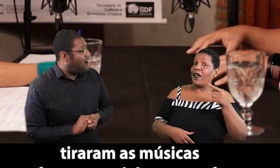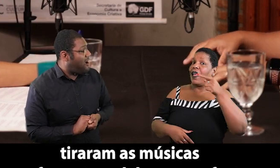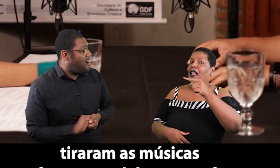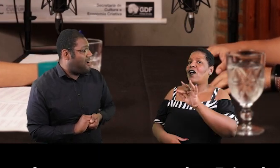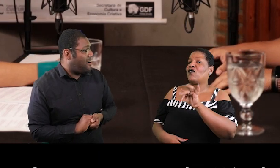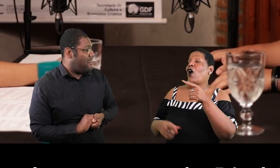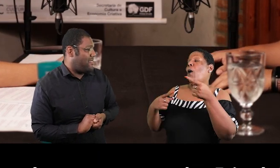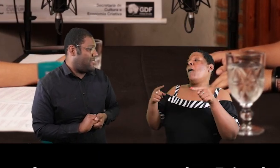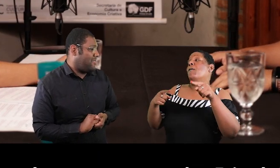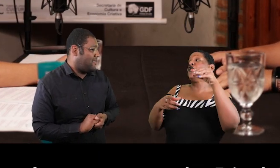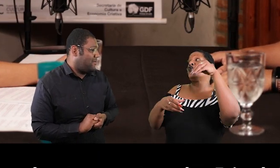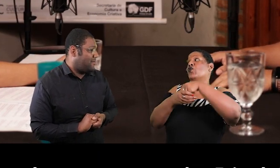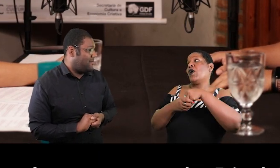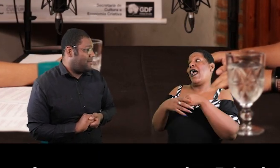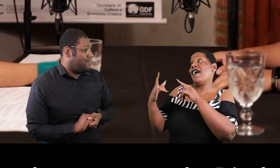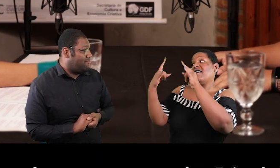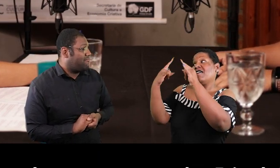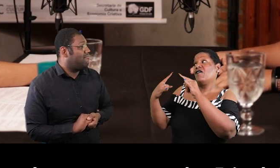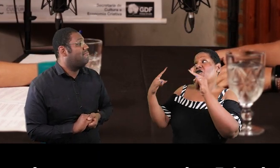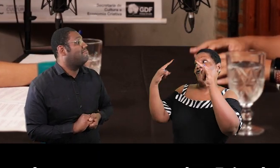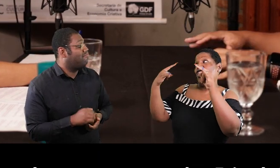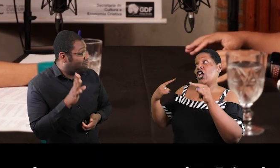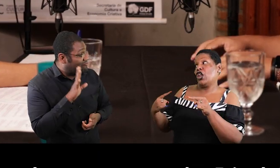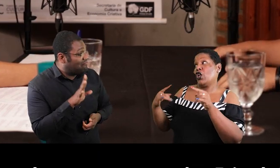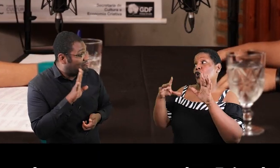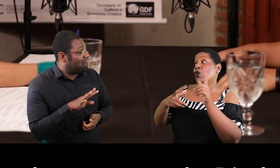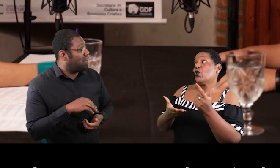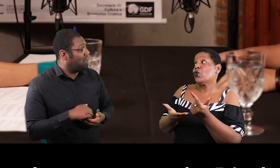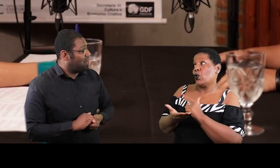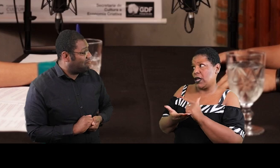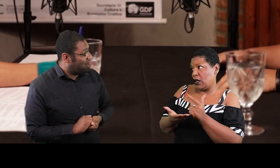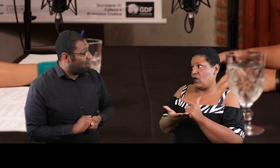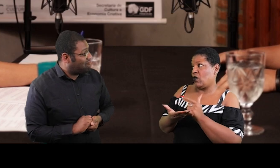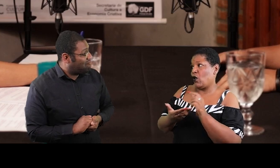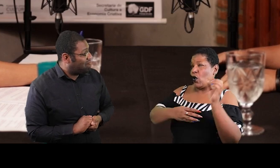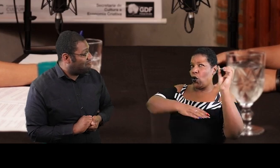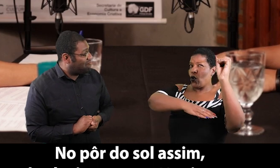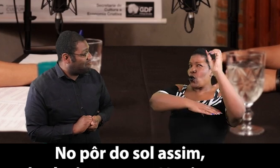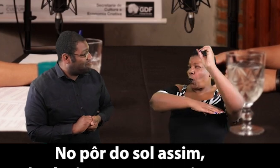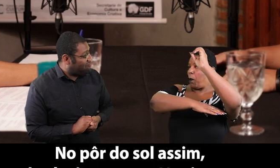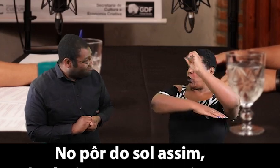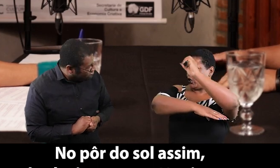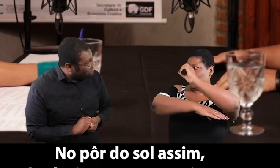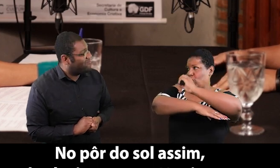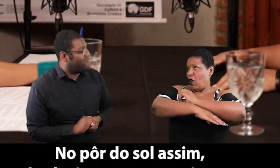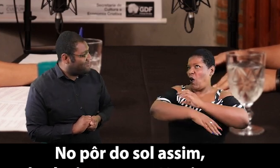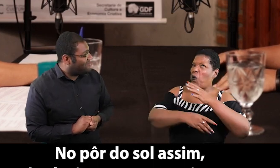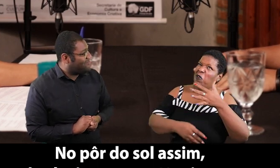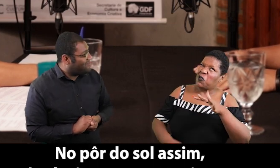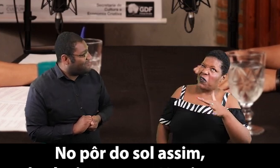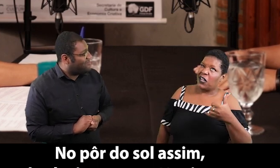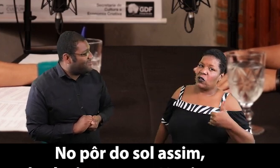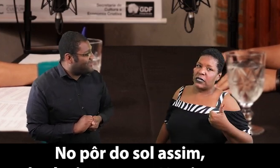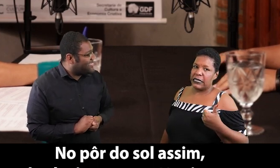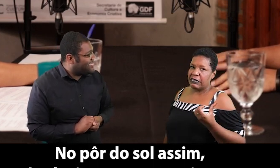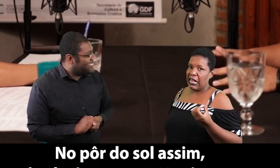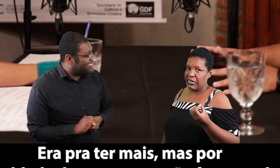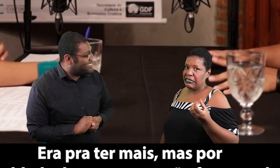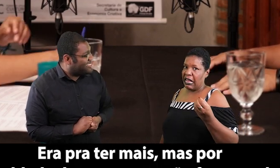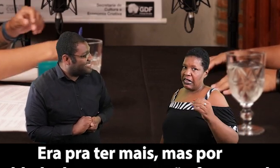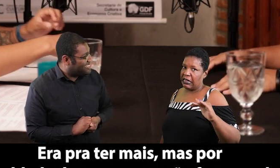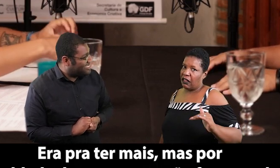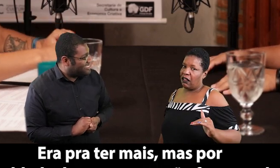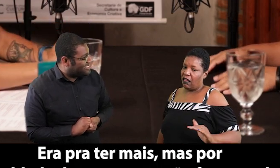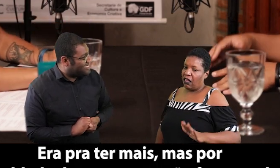Forte, que era onde estava acontecendo a Feira do Livro. que legal. No pôr do sol, assim. Aí devia ter umas 60 crianças. Era